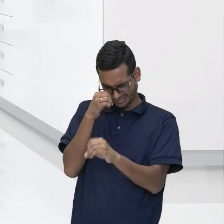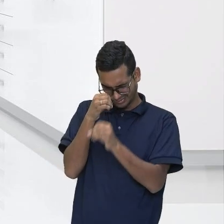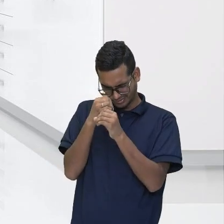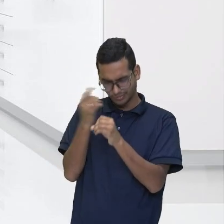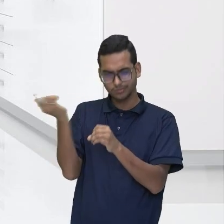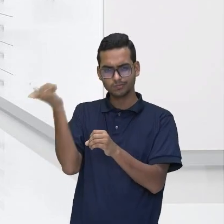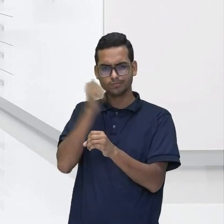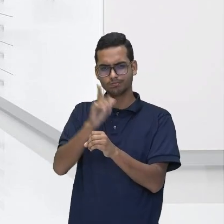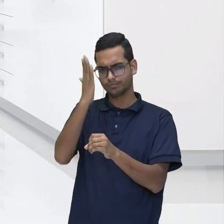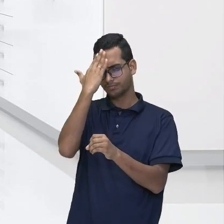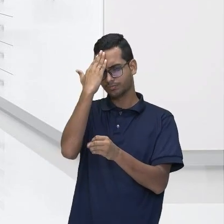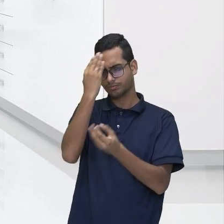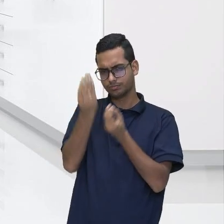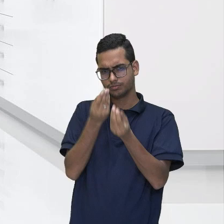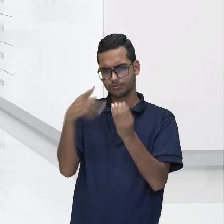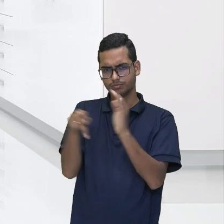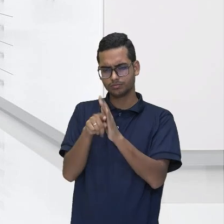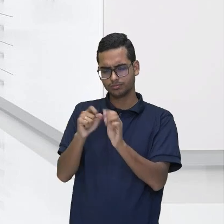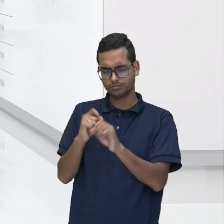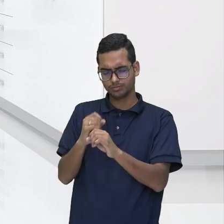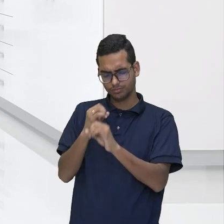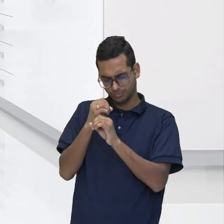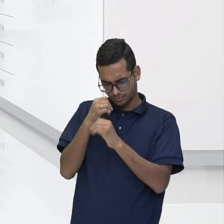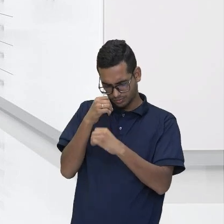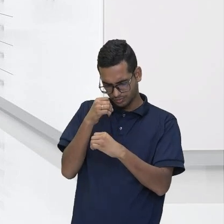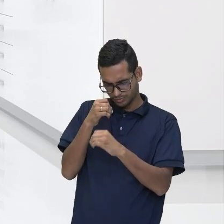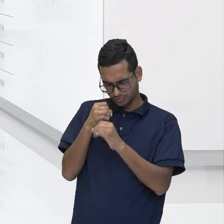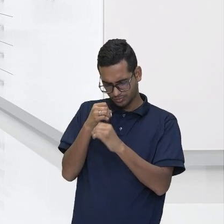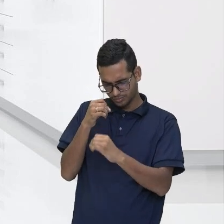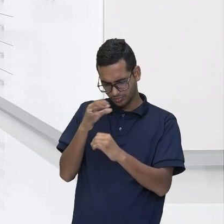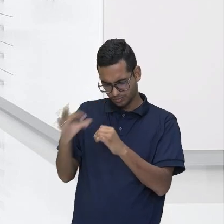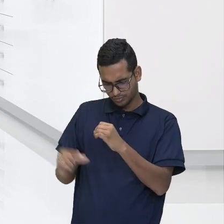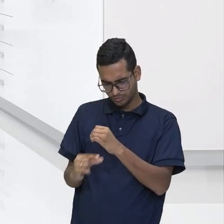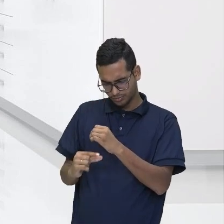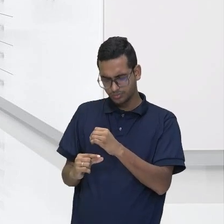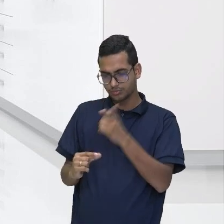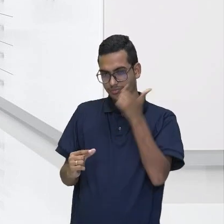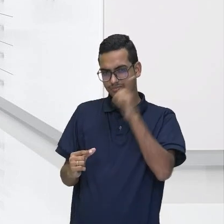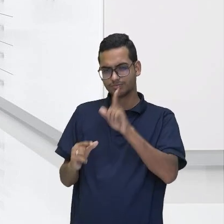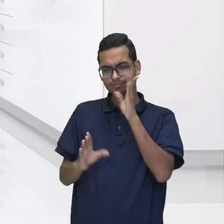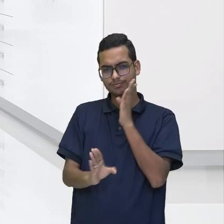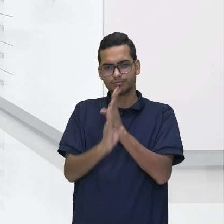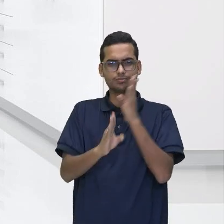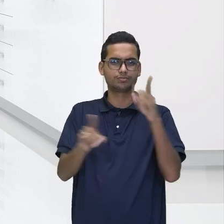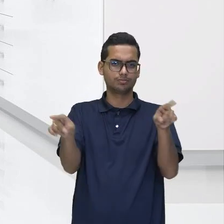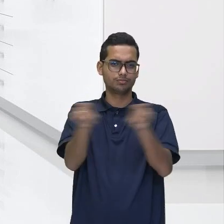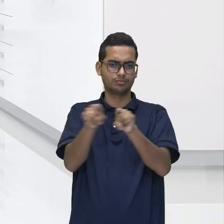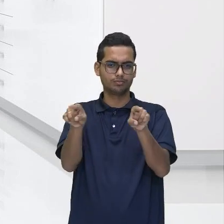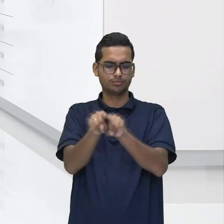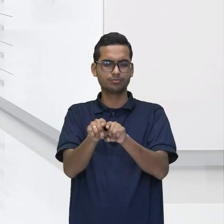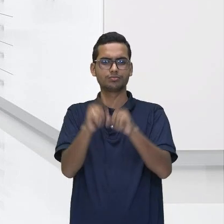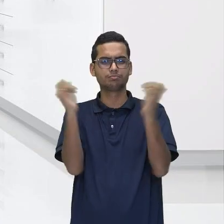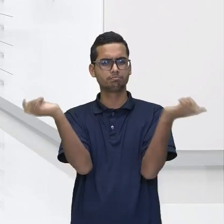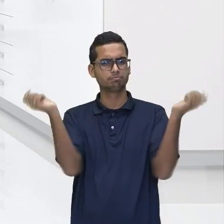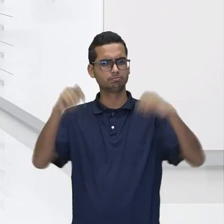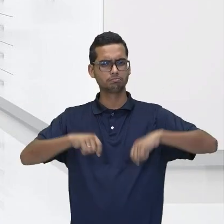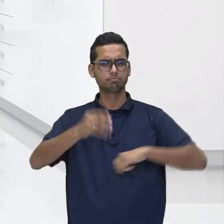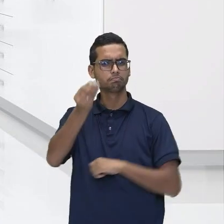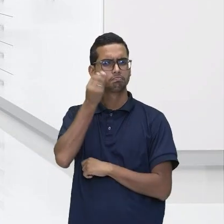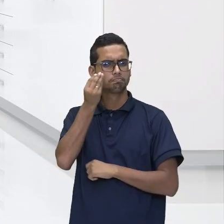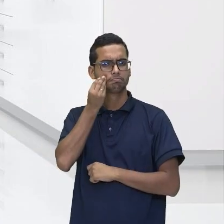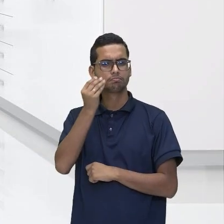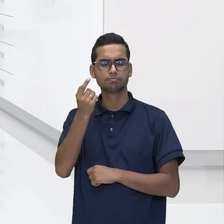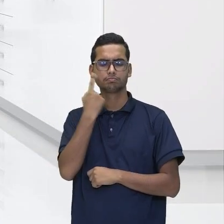aumentar de tamanho esses micro-organismos, porque eles não são possíveis de serem observados a olho